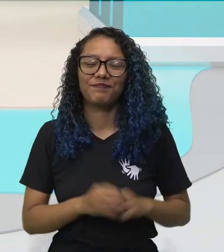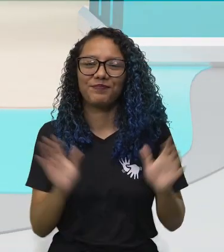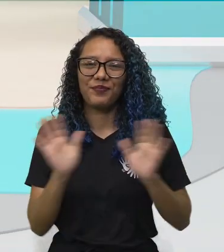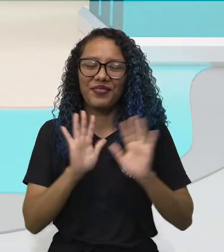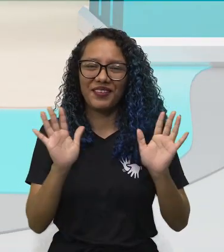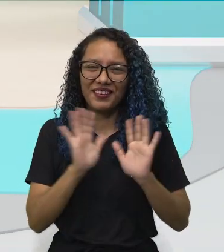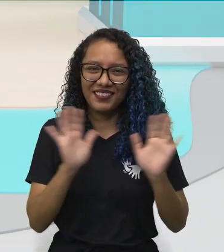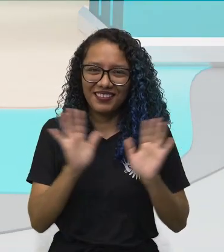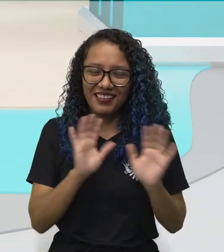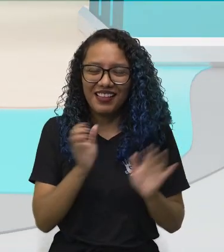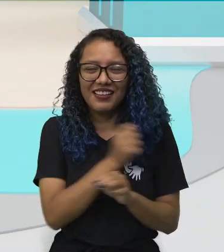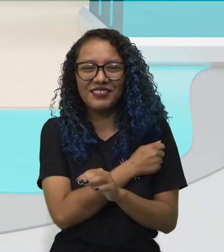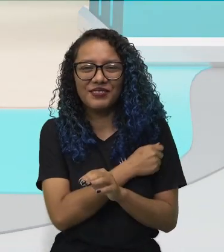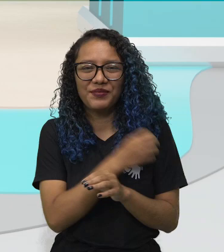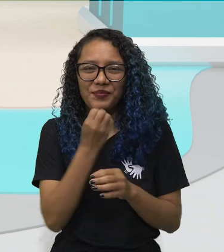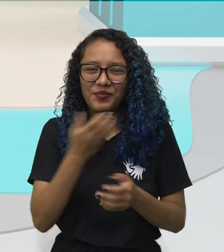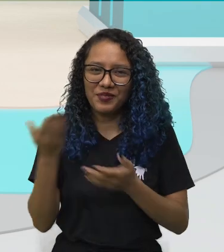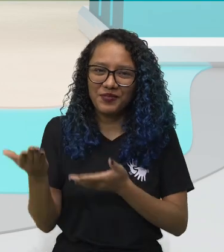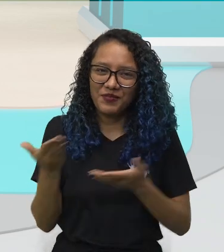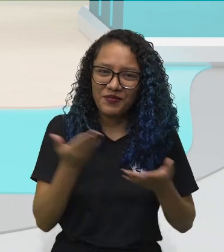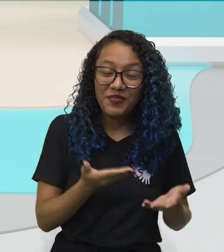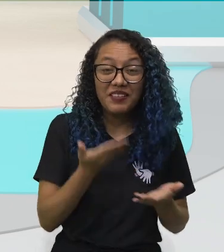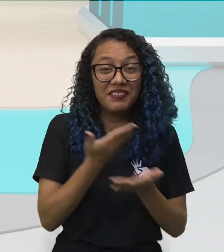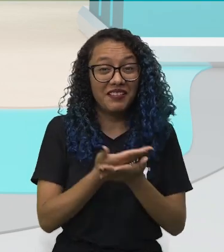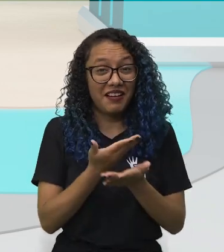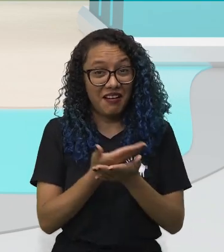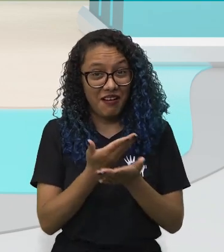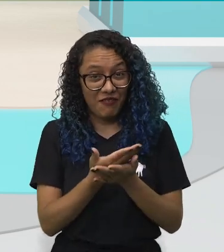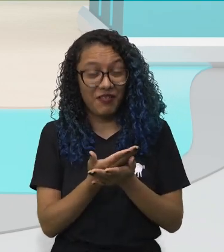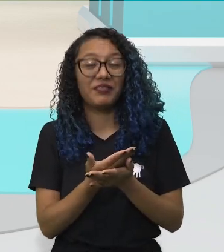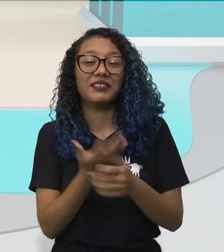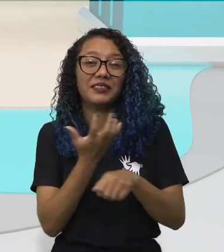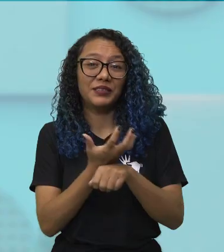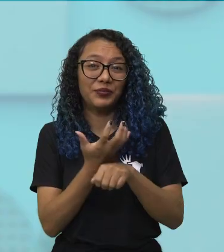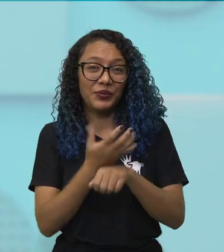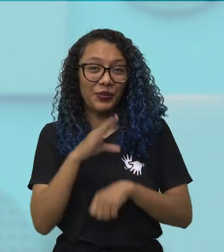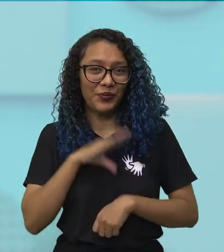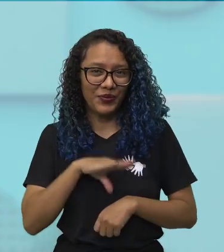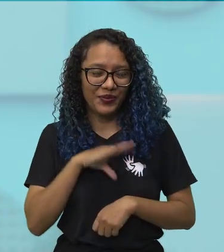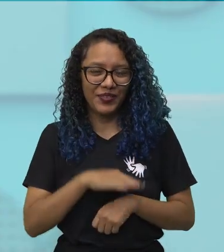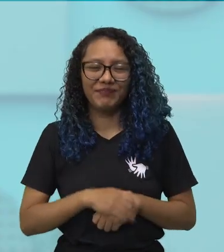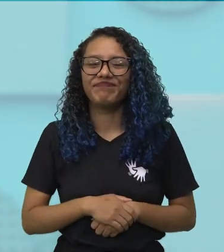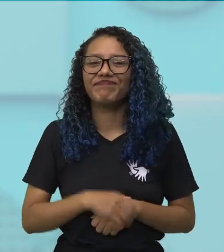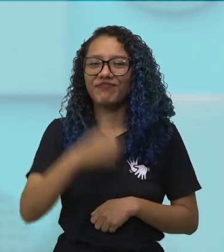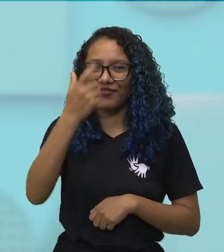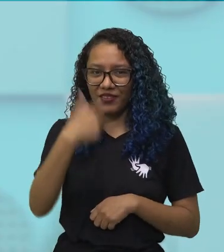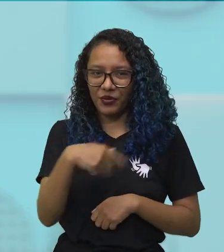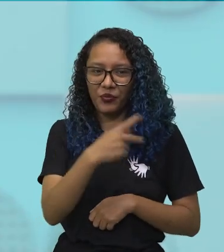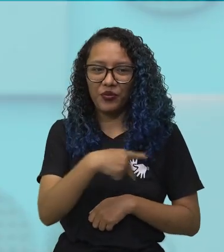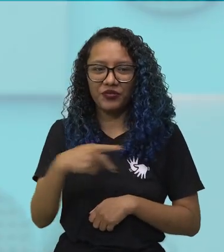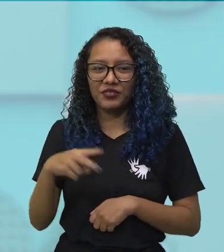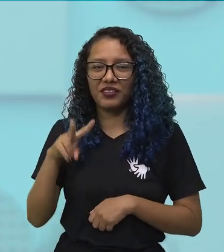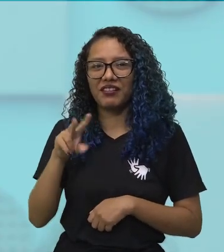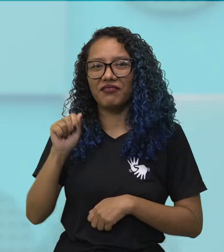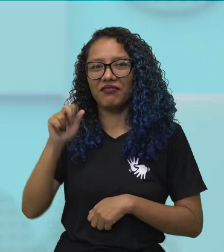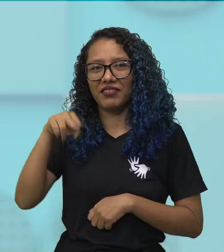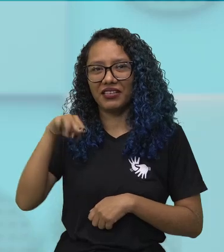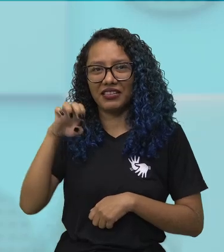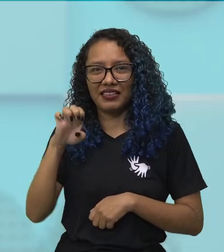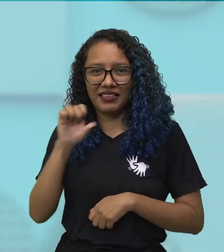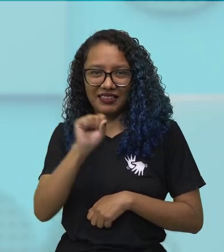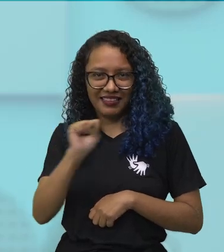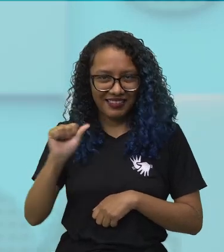Olá, meus queridos alunos, sejam muito bem-vindos à aula de língua portuguesa. Eu sou a professora